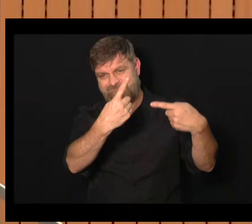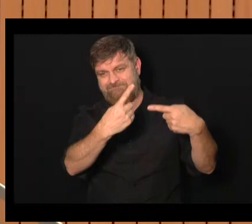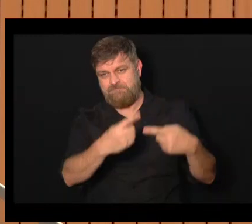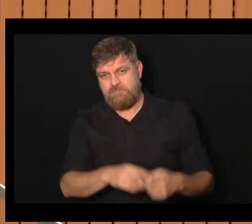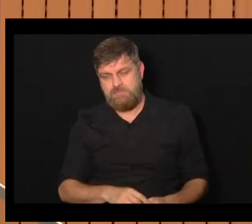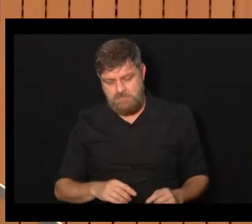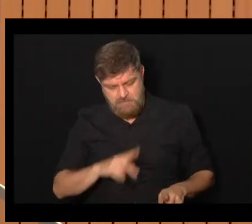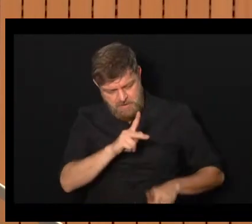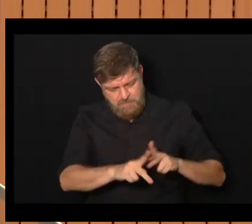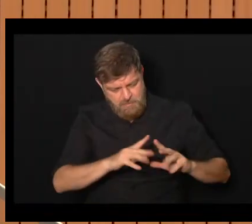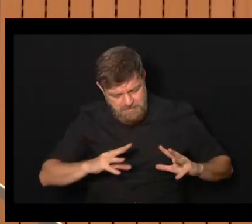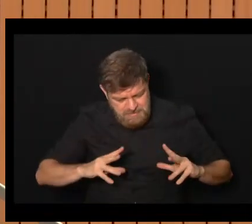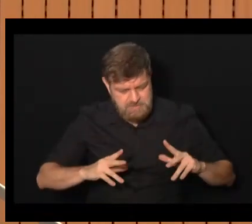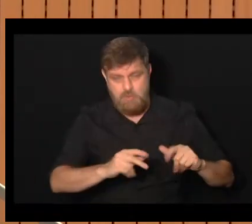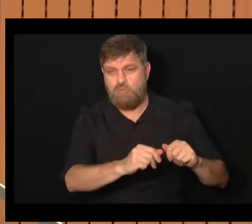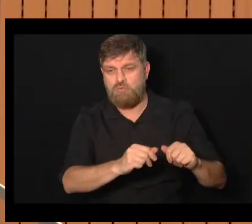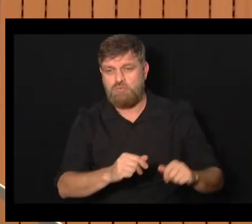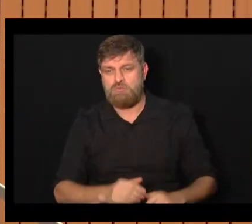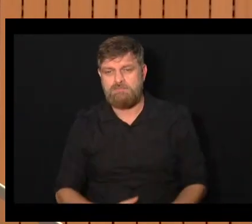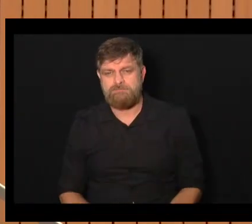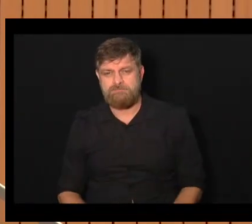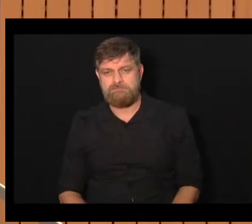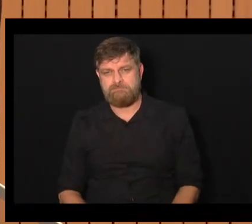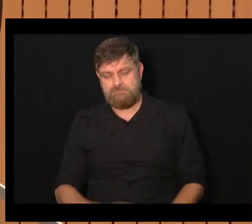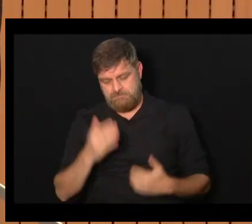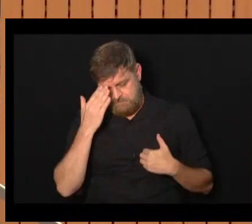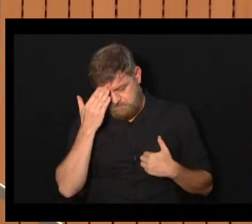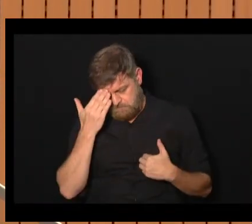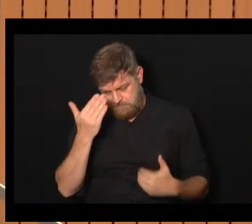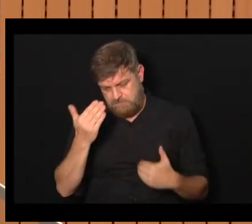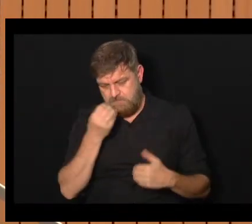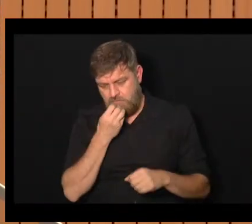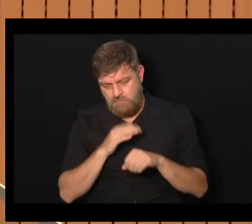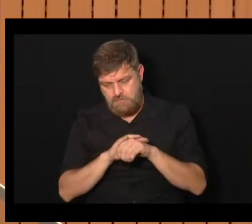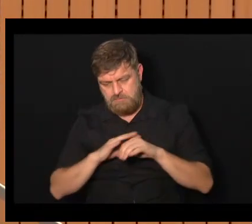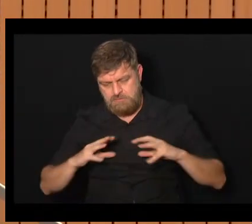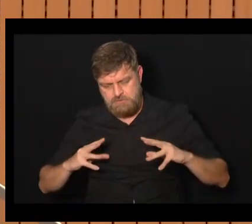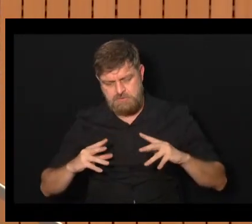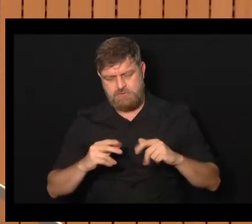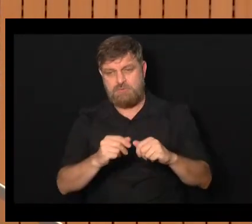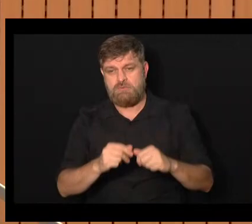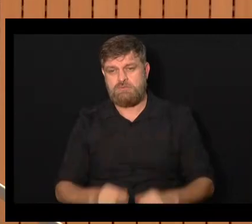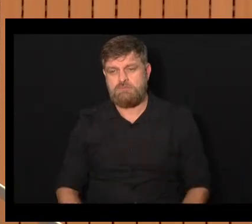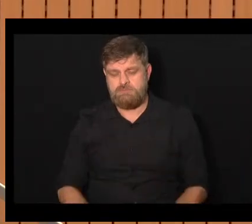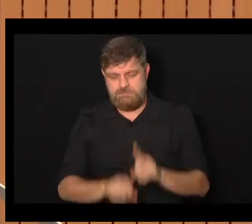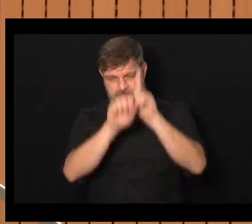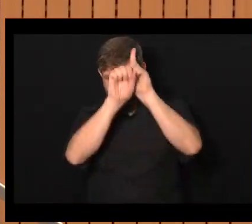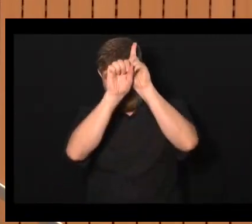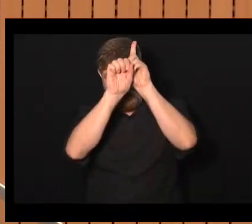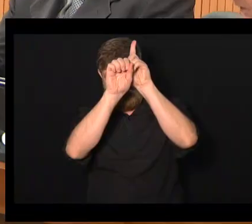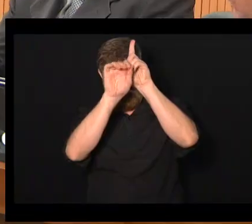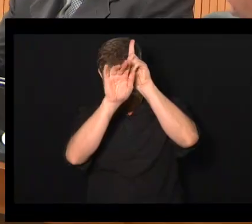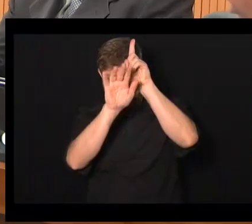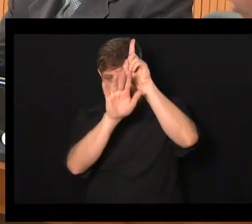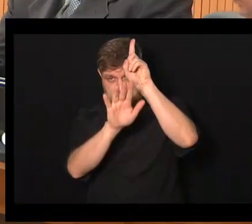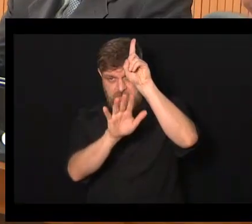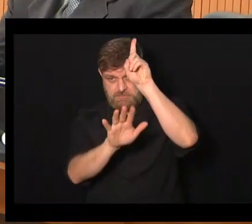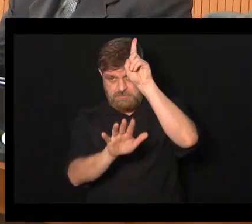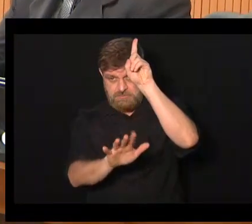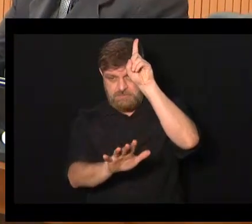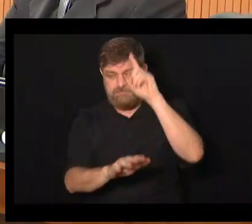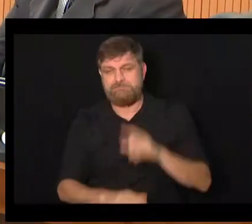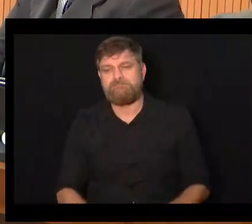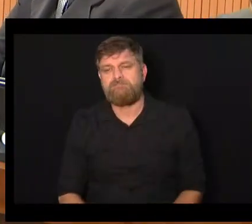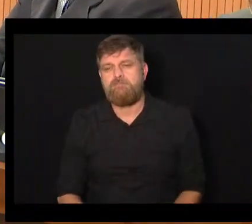toda aquela população daquela região. Muito obrigado, senhor presidente, boa noite a todos. Obrigado, vereador. E fique com Deus. Vereador Campos